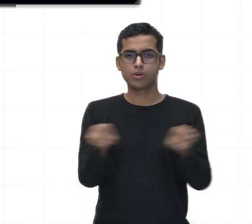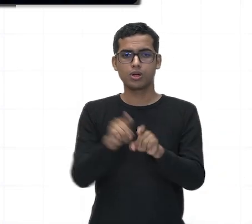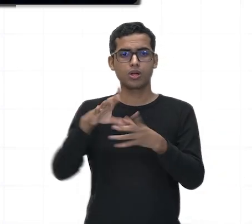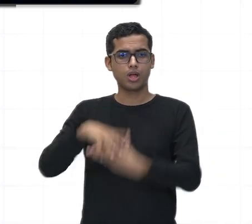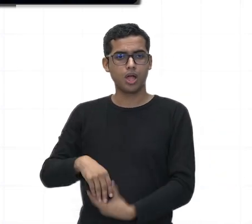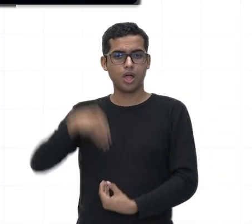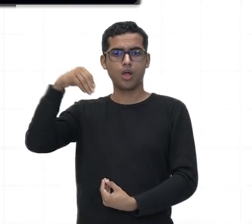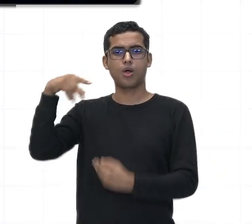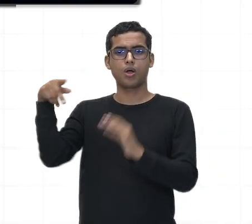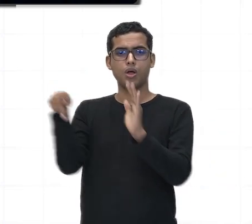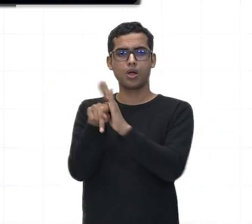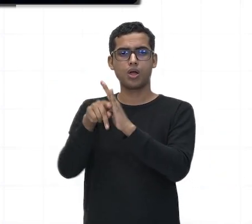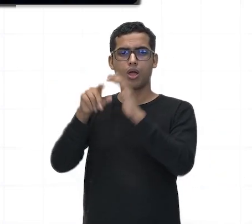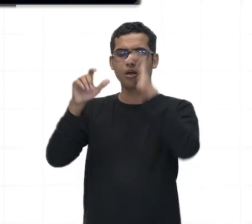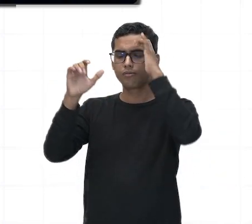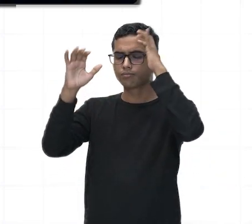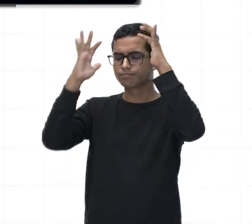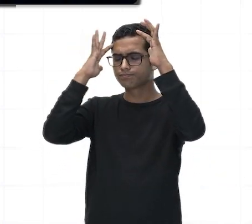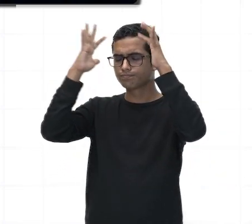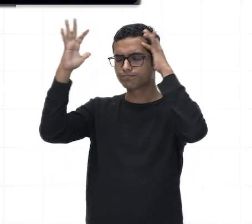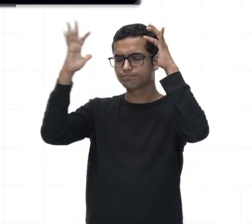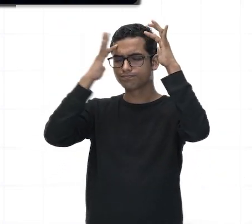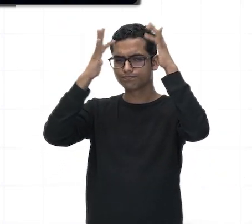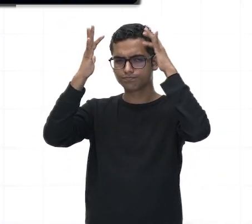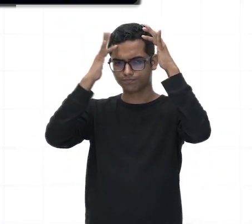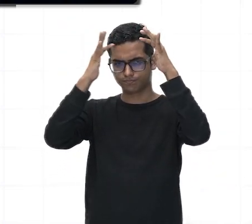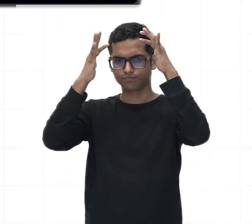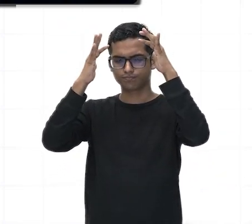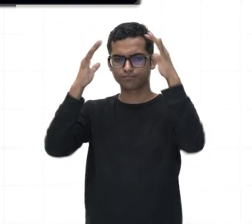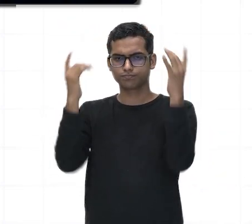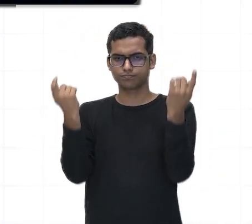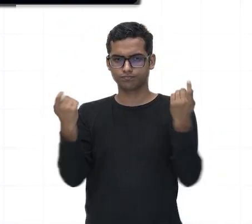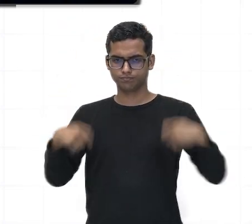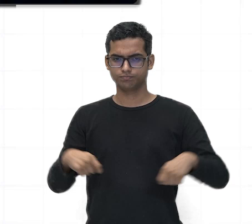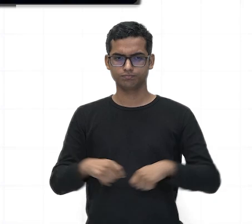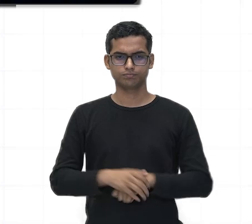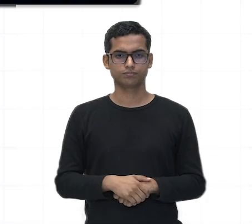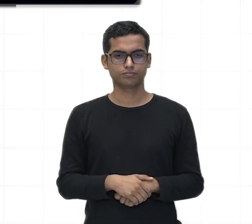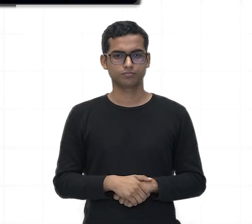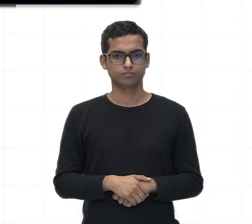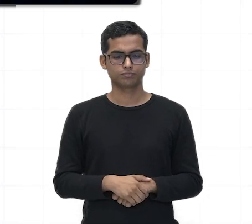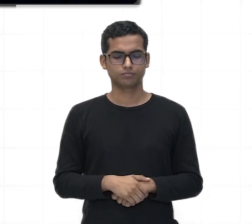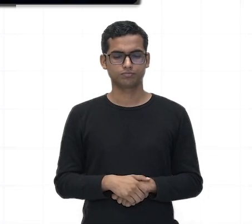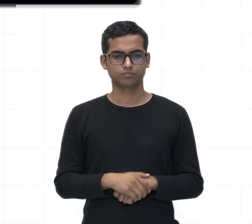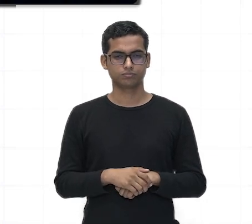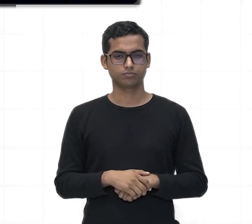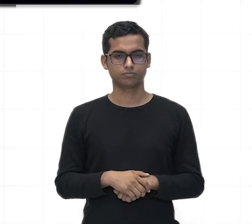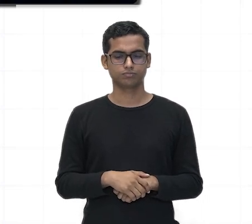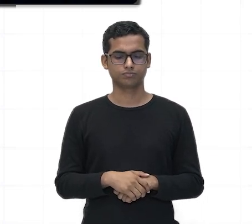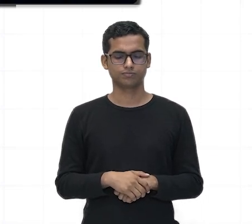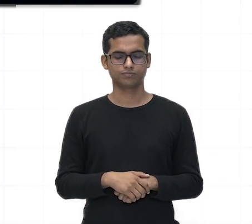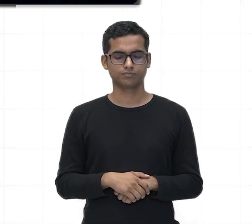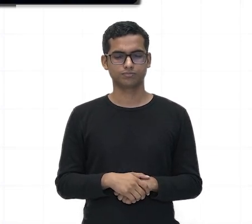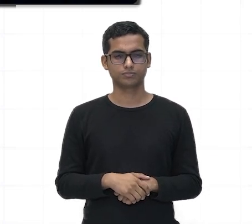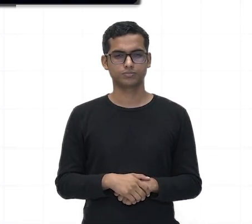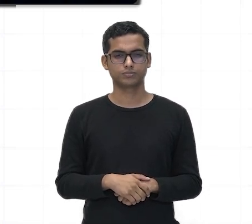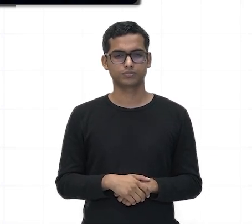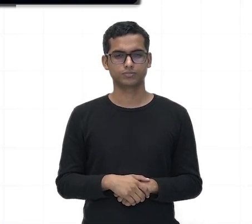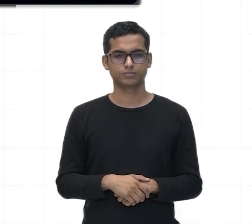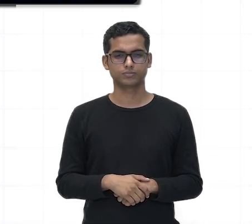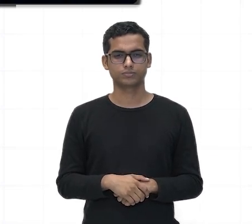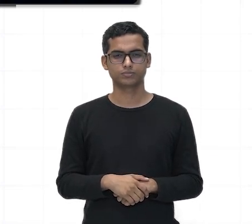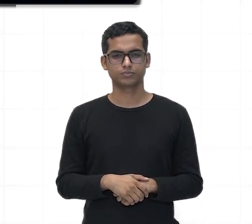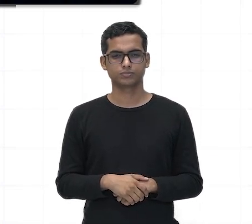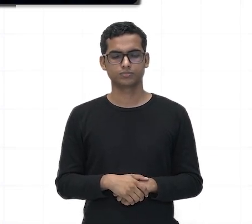mortal, e de alma, realidade mortal. Todos os cristãos acreditam nisso. E vejamos agora como os principais